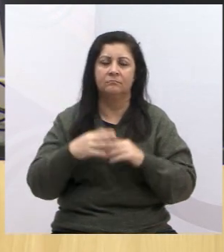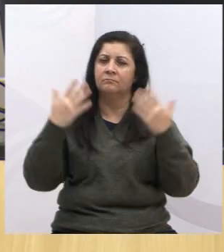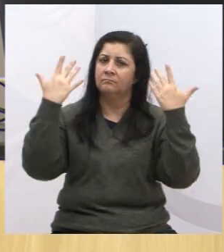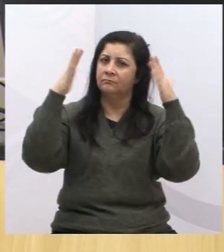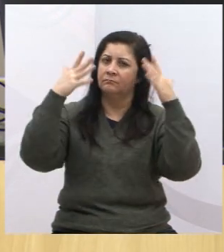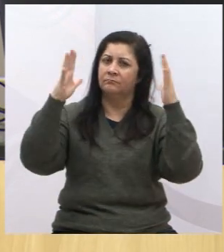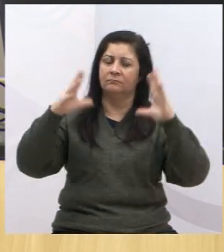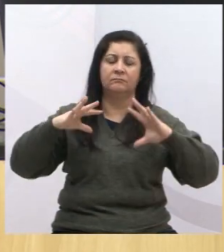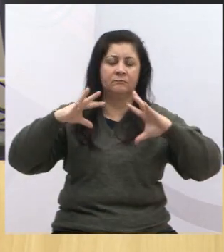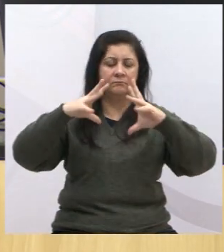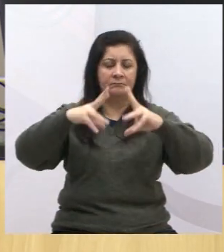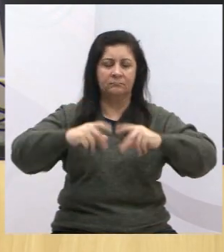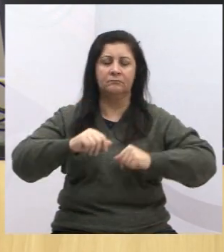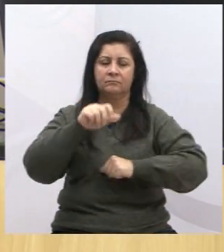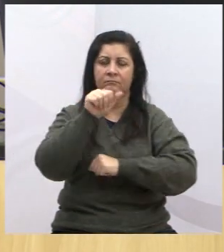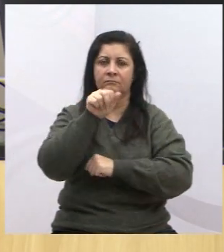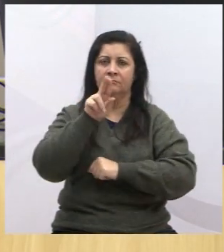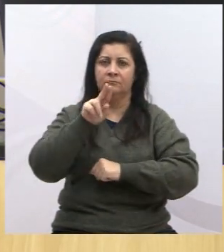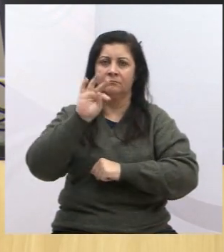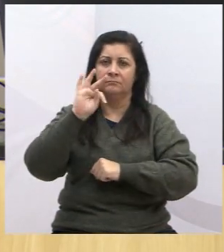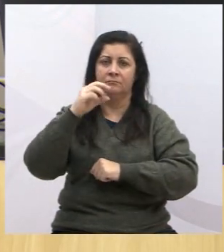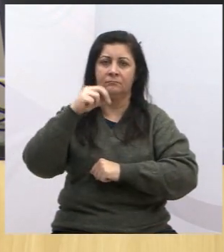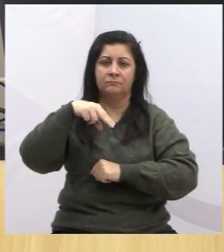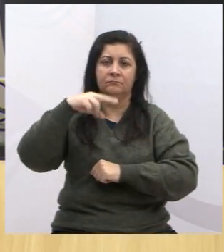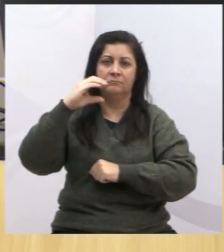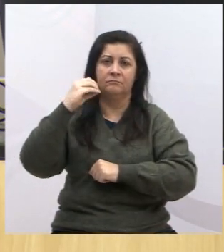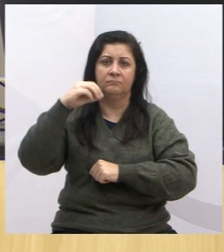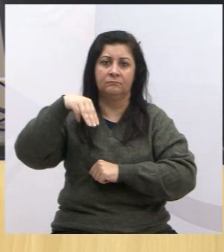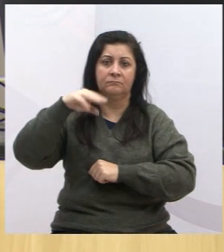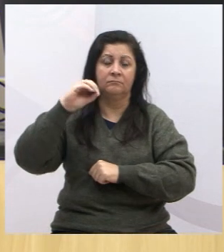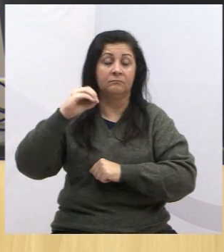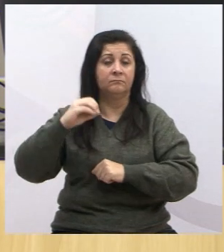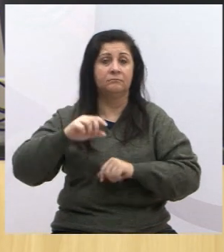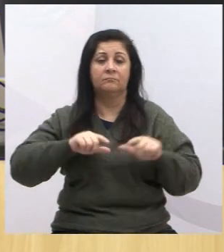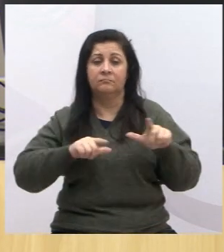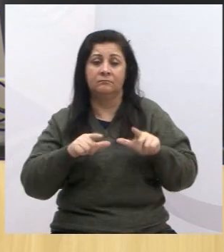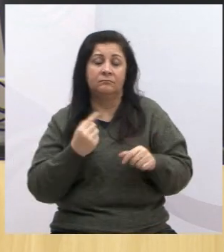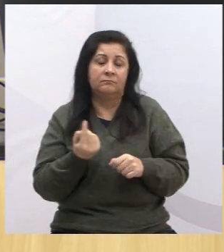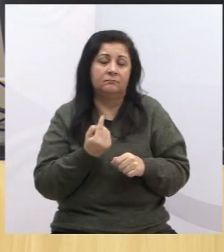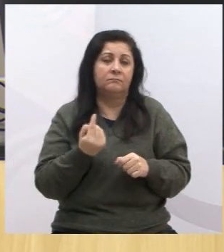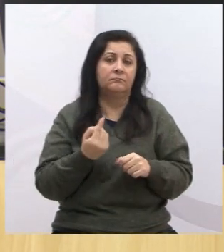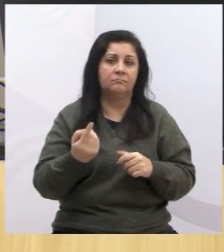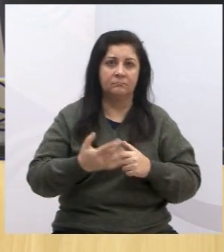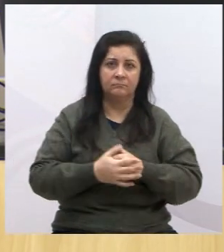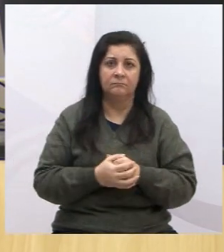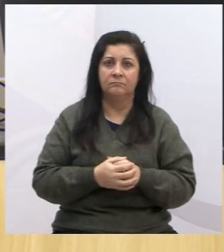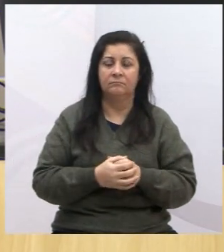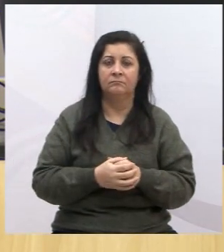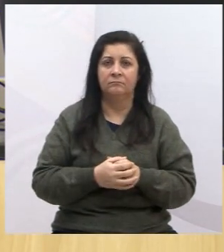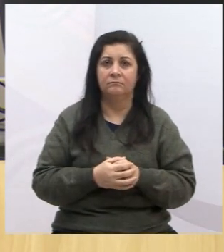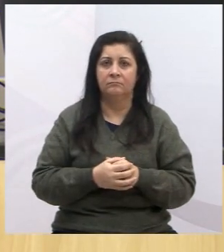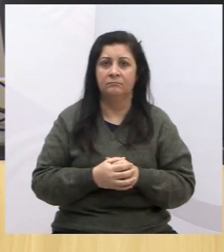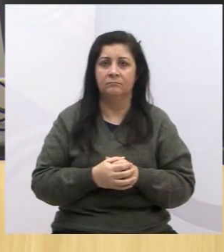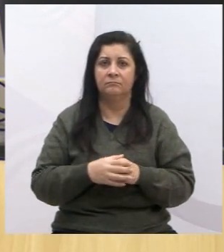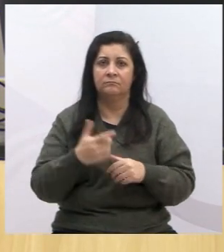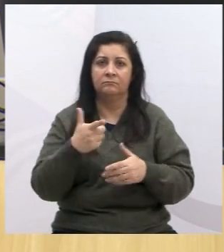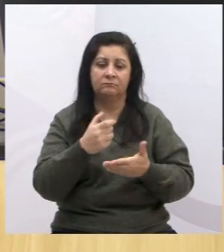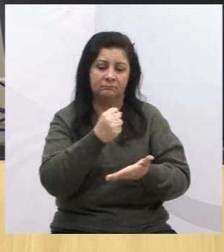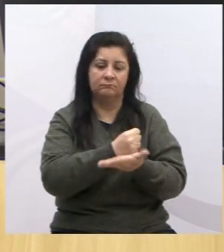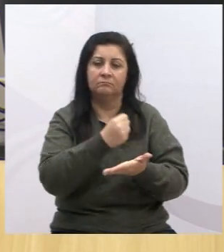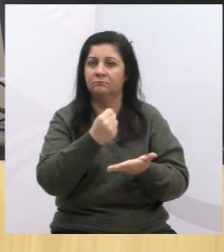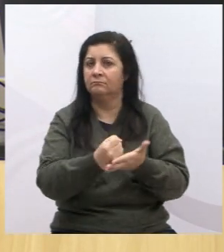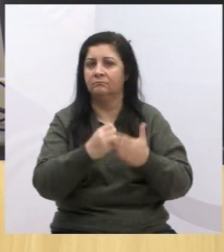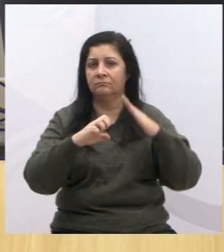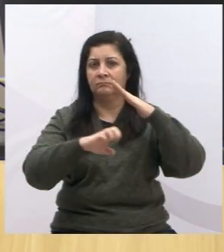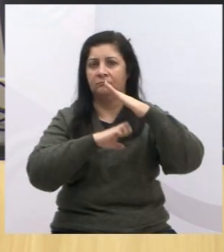homenagens aos profissionais autônomos, ou seja, aqueles que prestam serviços de modo liberal, sem estarem fidelizados a uma partida,